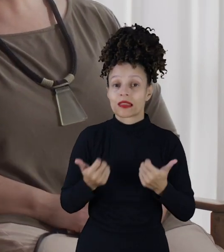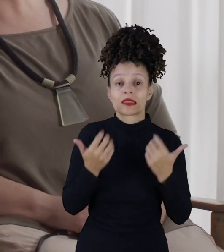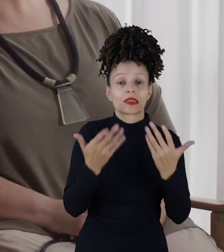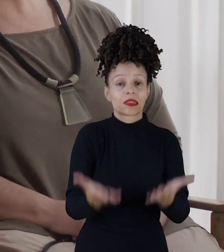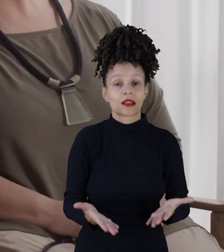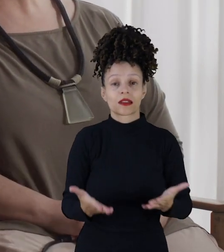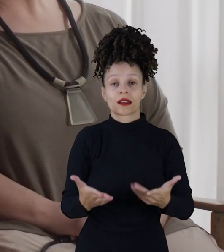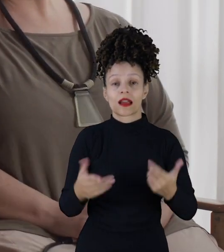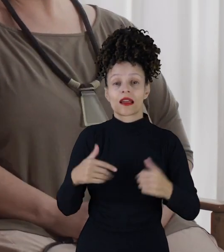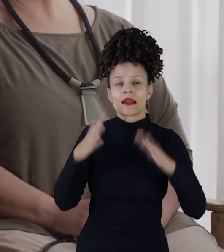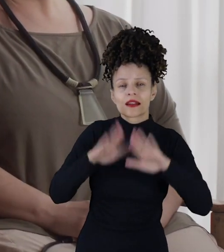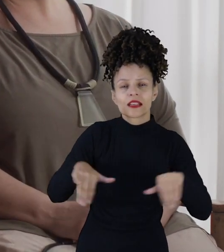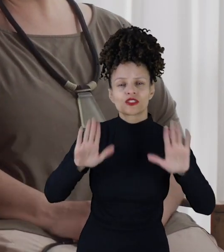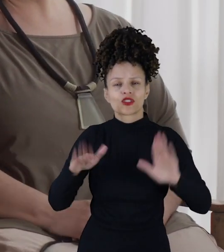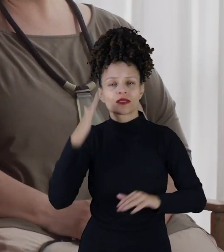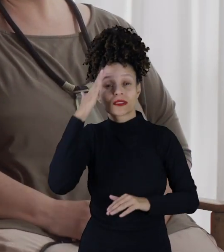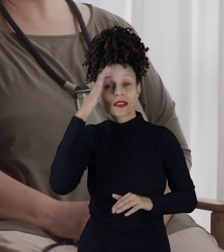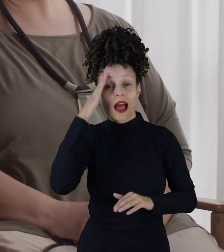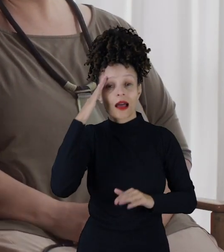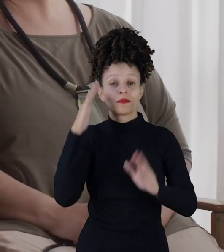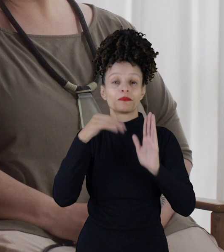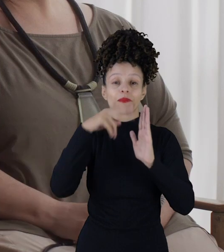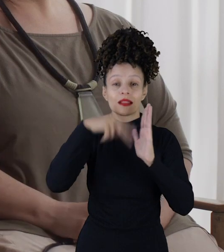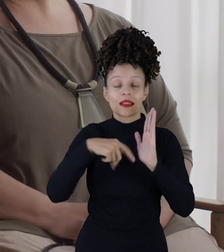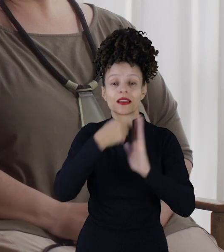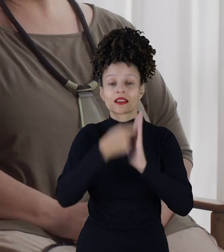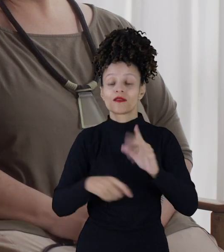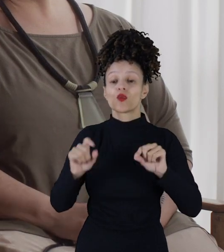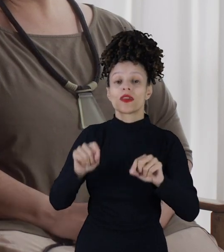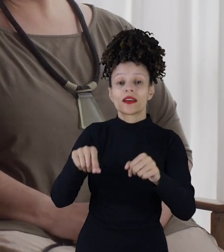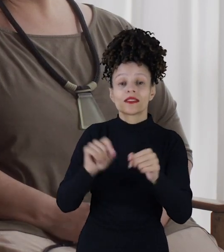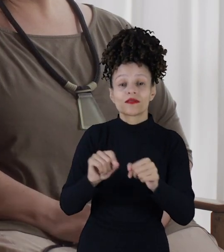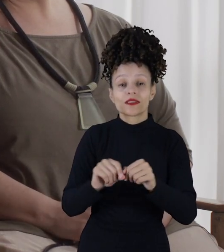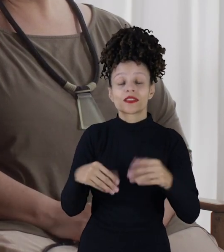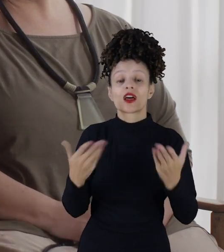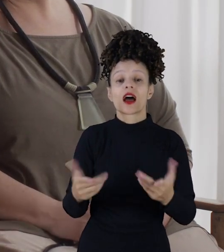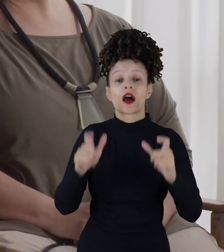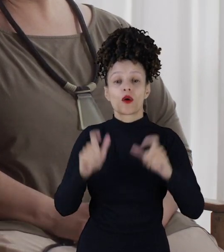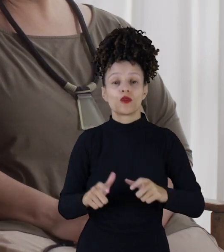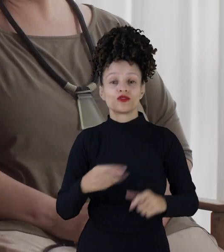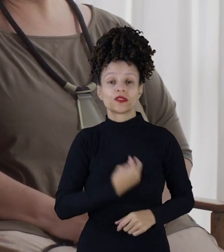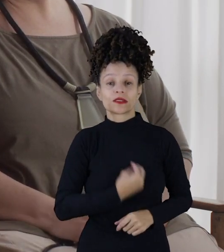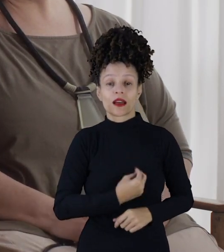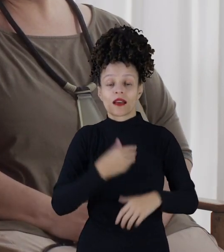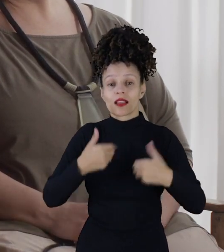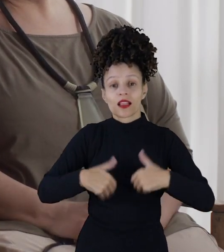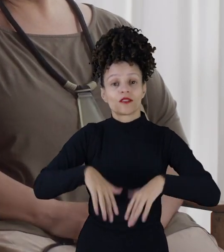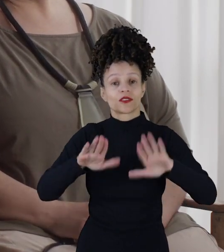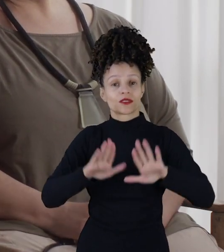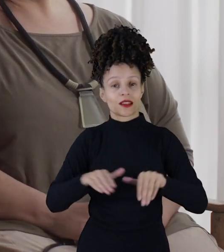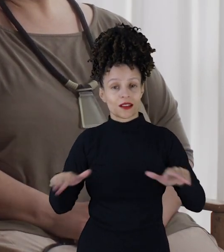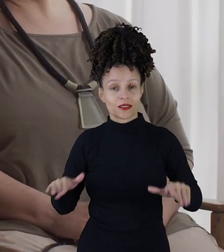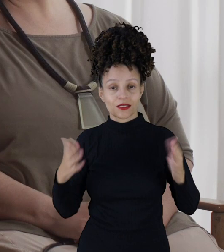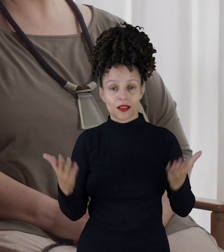né, entregar ali, a criança já sabe ler e escrever, mas, né, o que ela está fazendo com isso? Aonde isso está